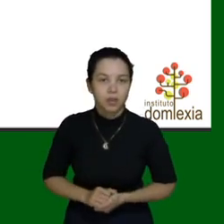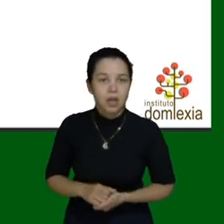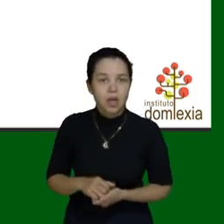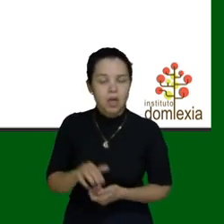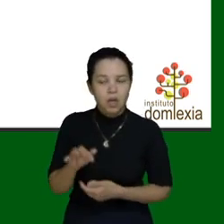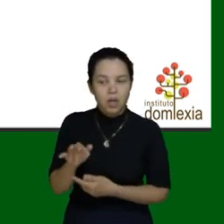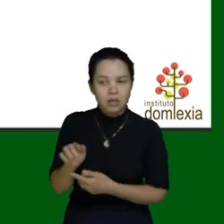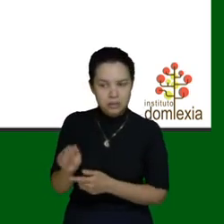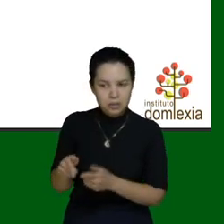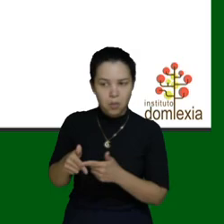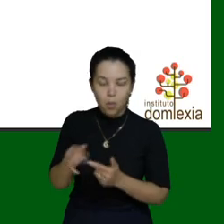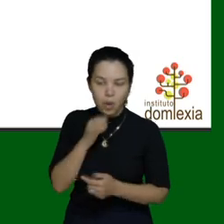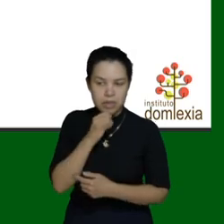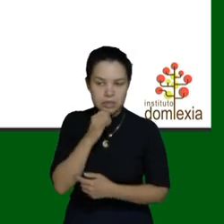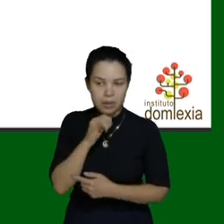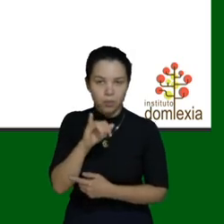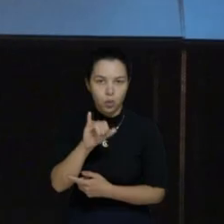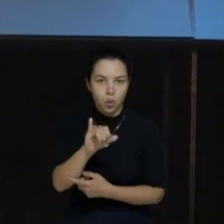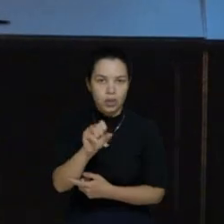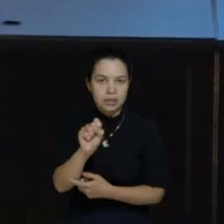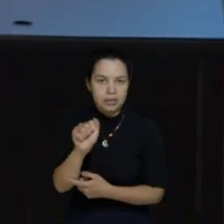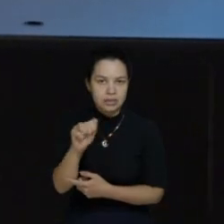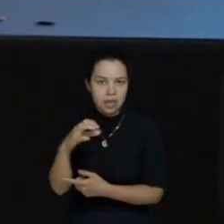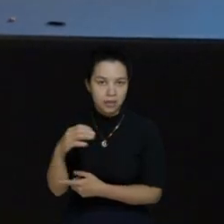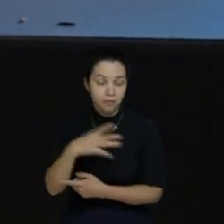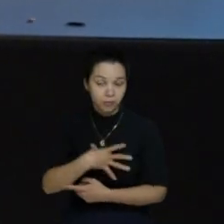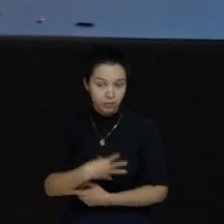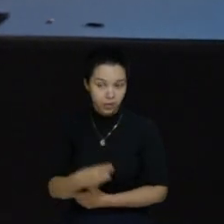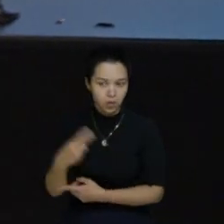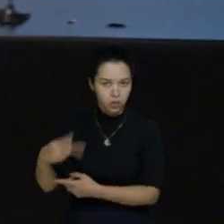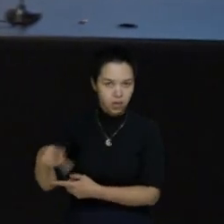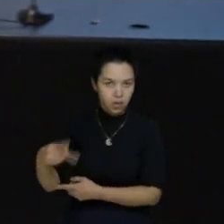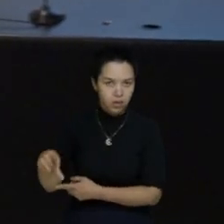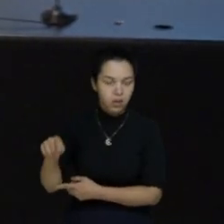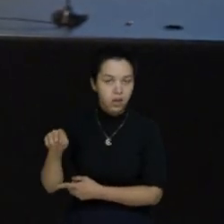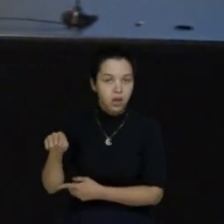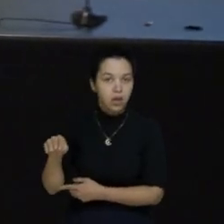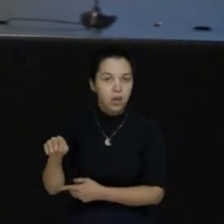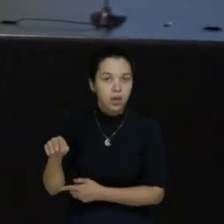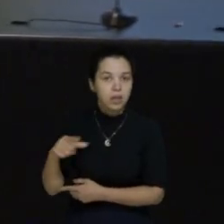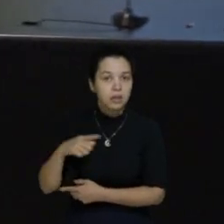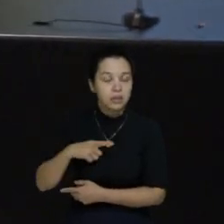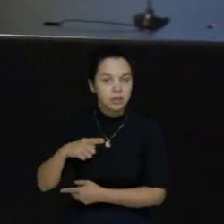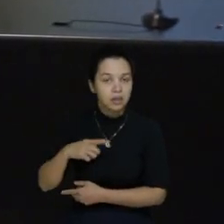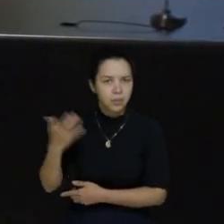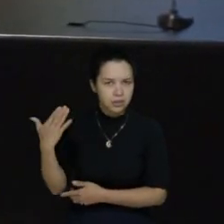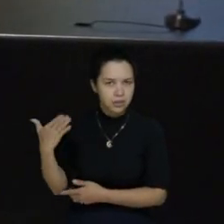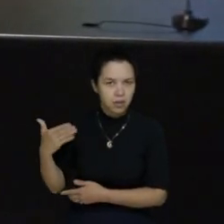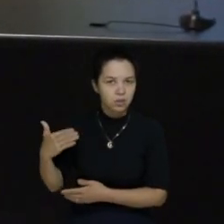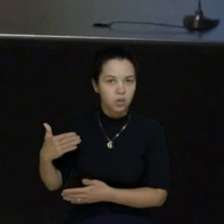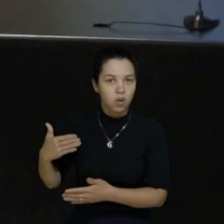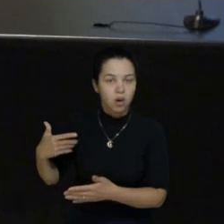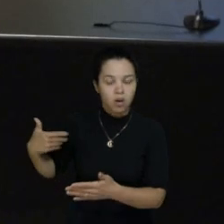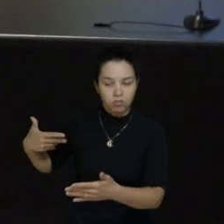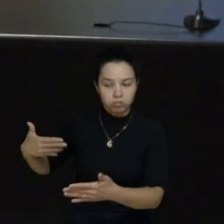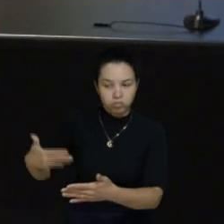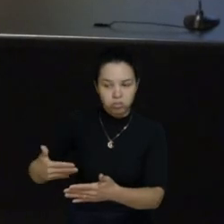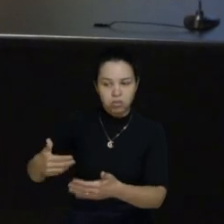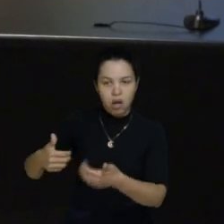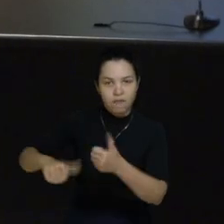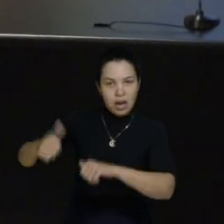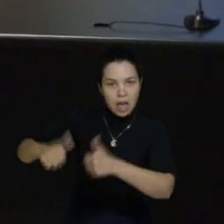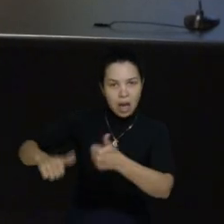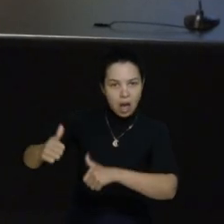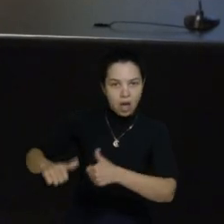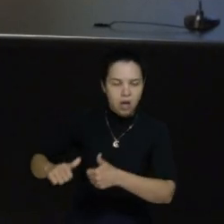exemplo do Isaac eh o filho da Fernanda por exemplo ele vinha com com sendo avaliado no processo tradicional tá no no